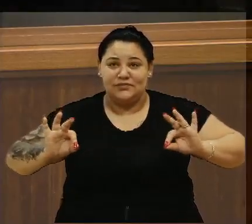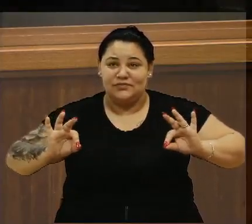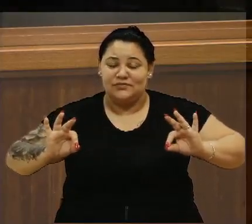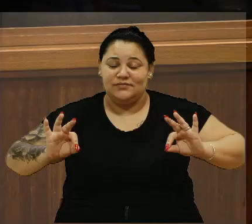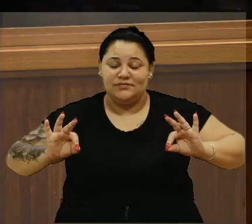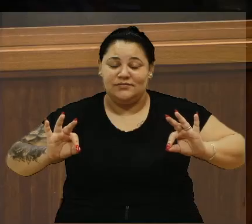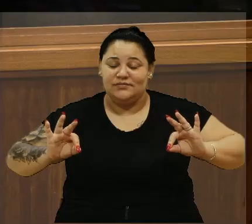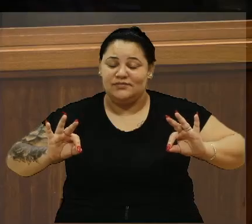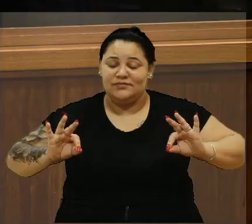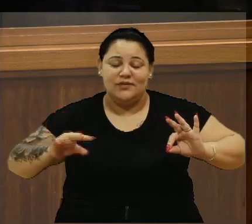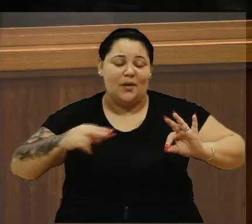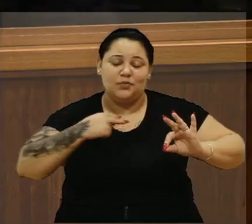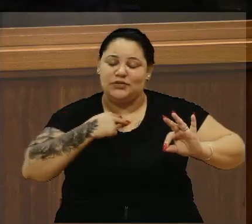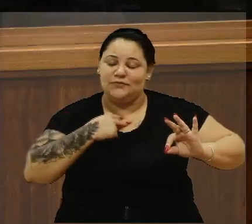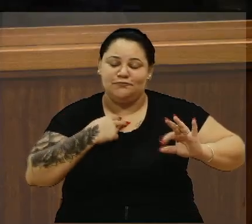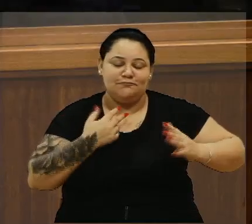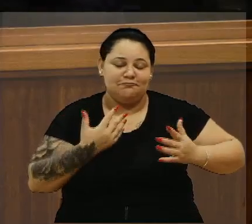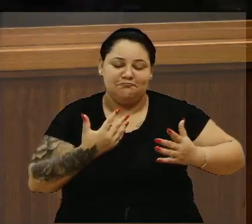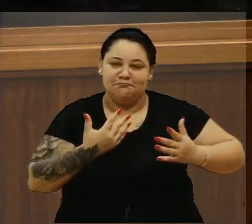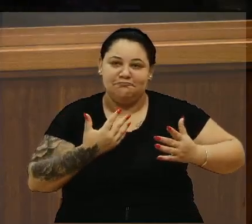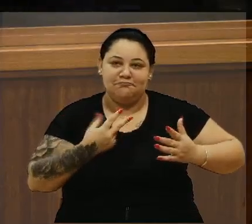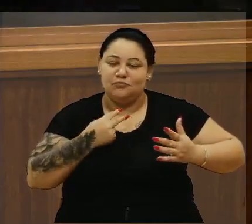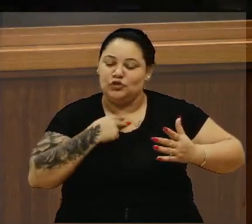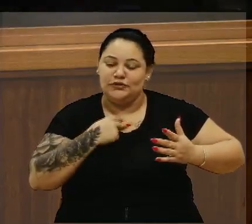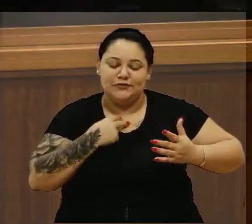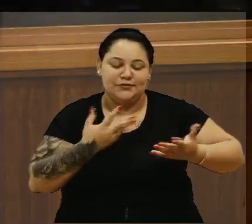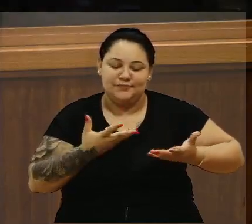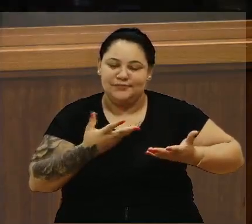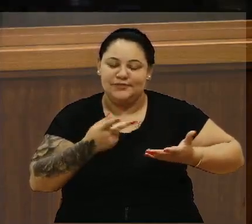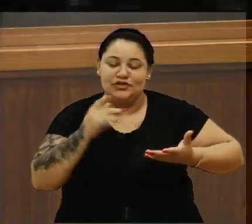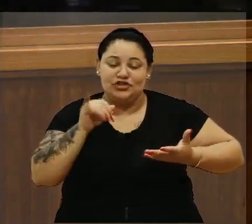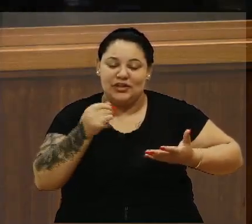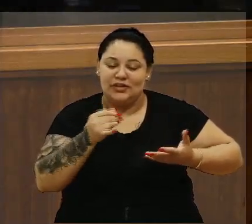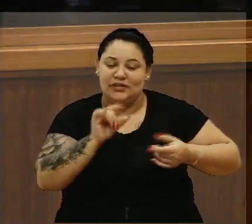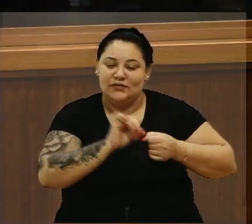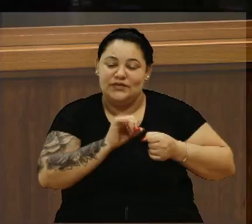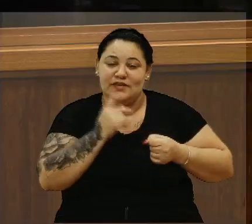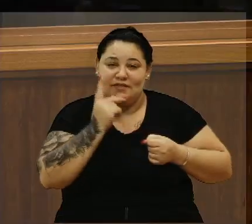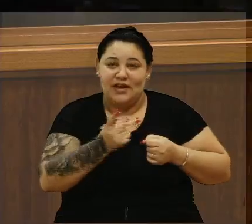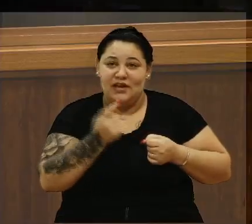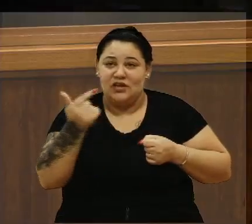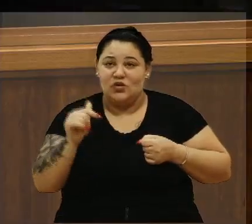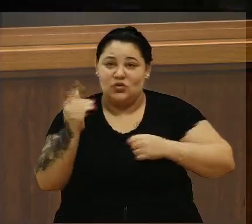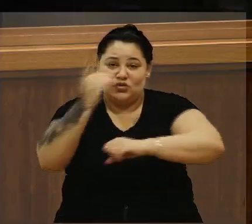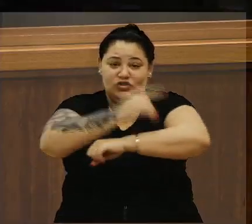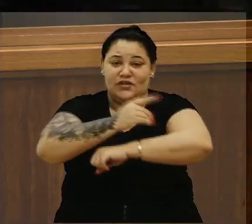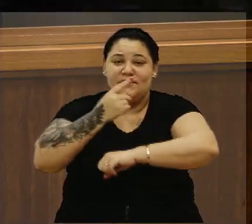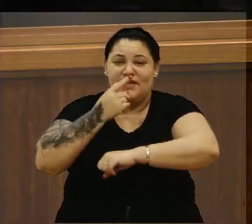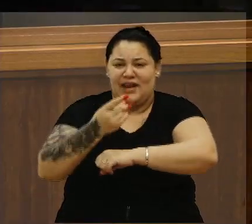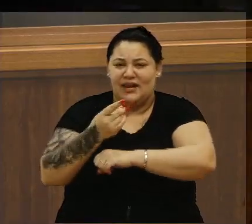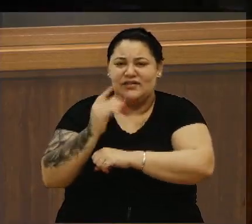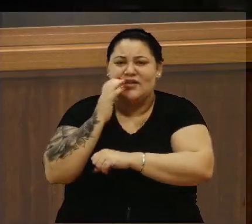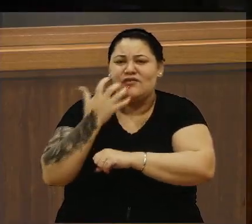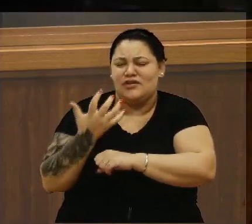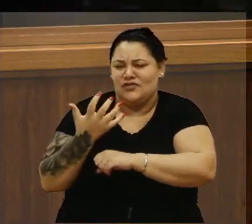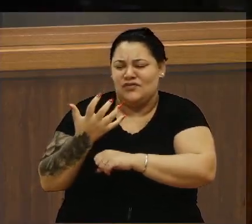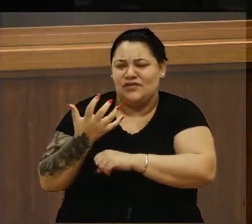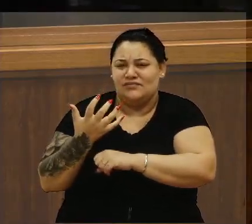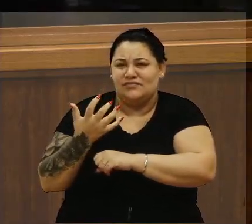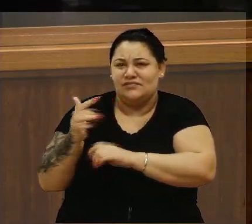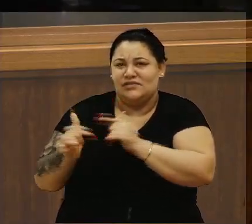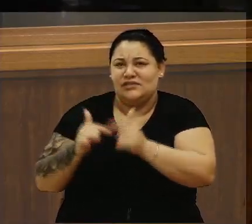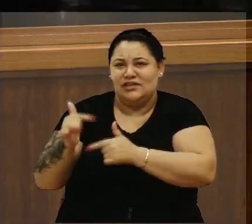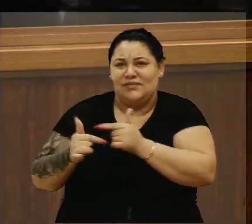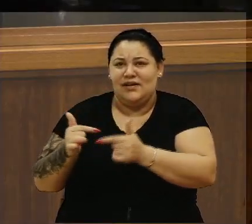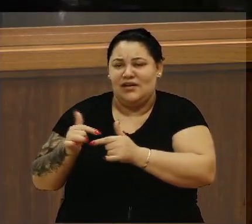possível. Em janeiro eu fiz essa fala aqui, e naquele dia foram dizer que isso estava sendo resolvido. Nós estamos no